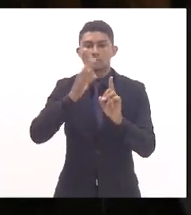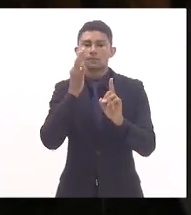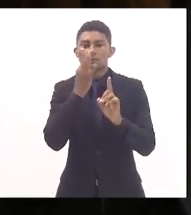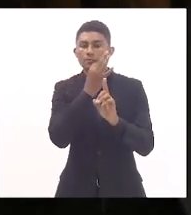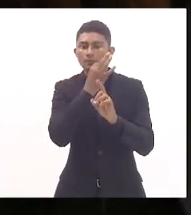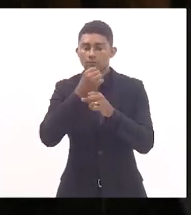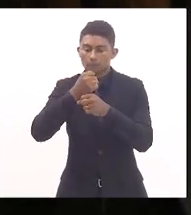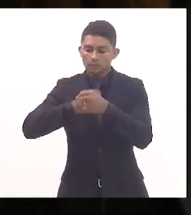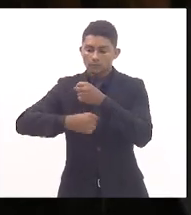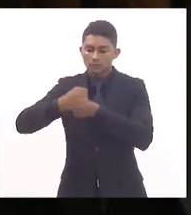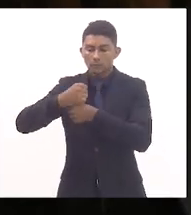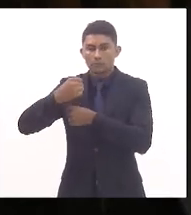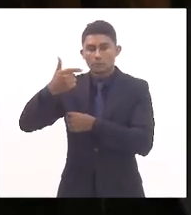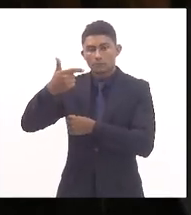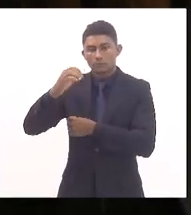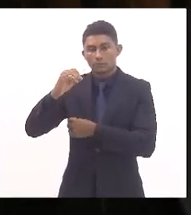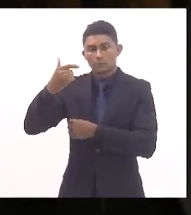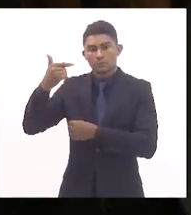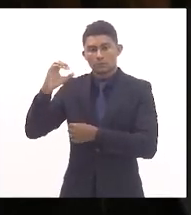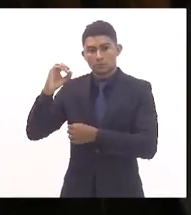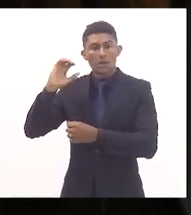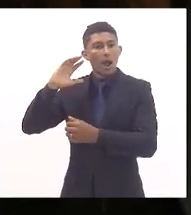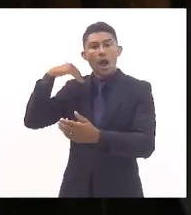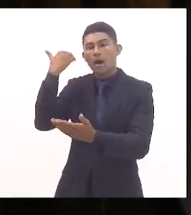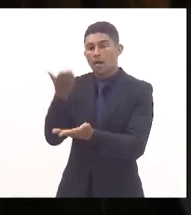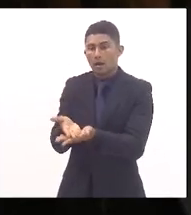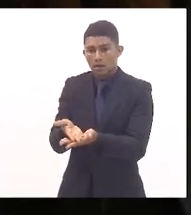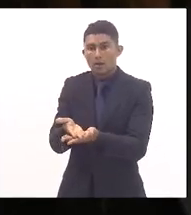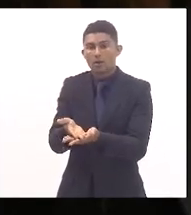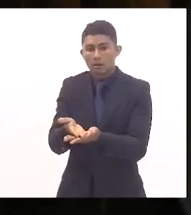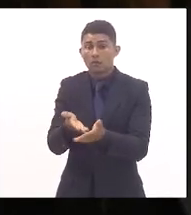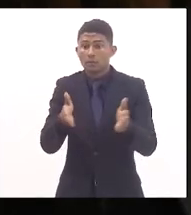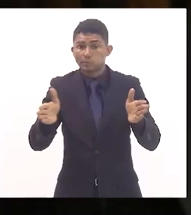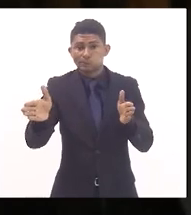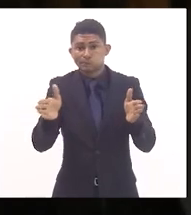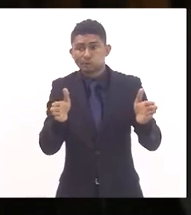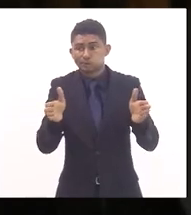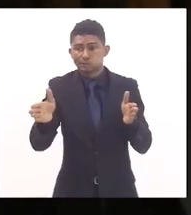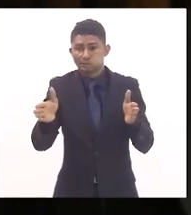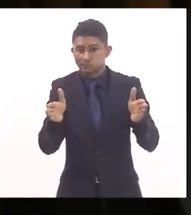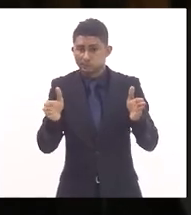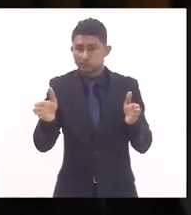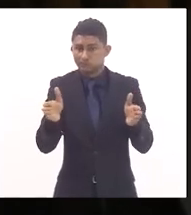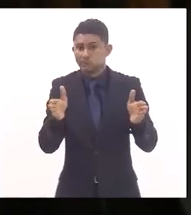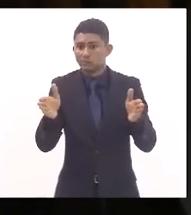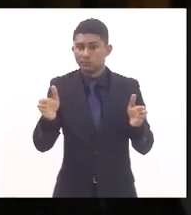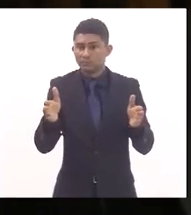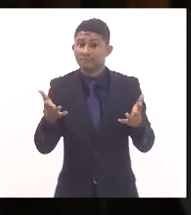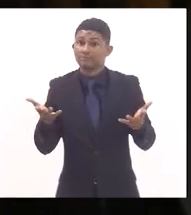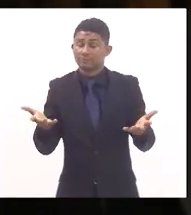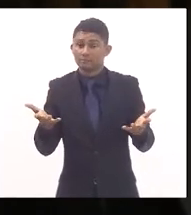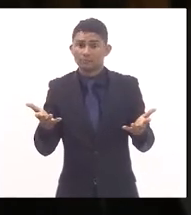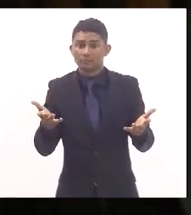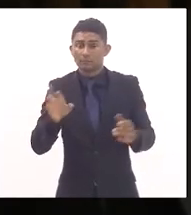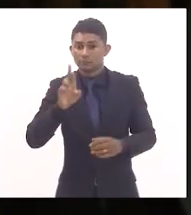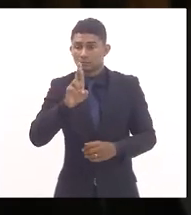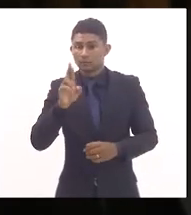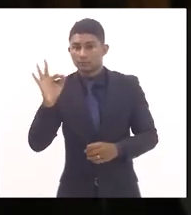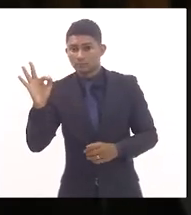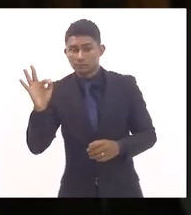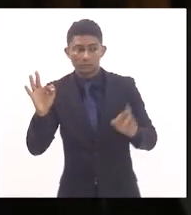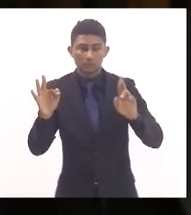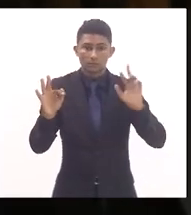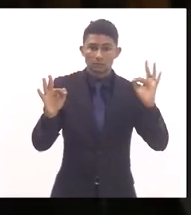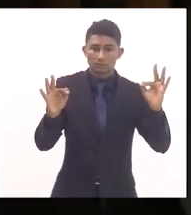até a presente data não porque em tese nós estamos entre dois regimes sem ter assinado